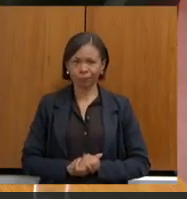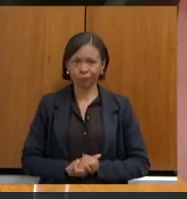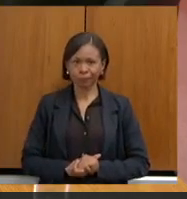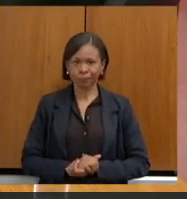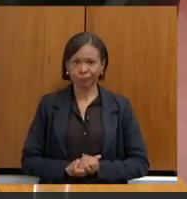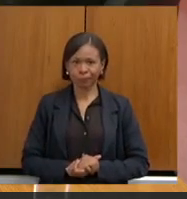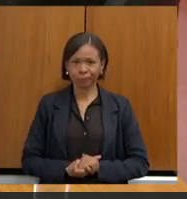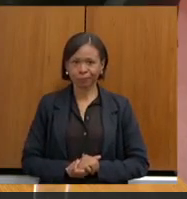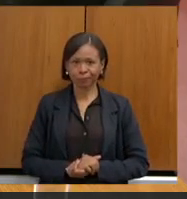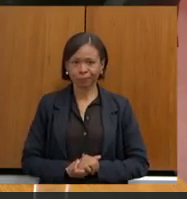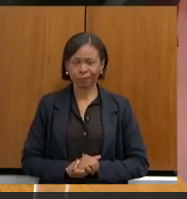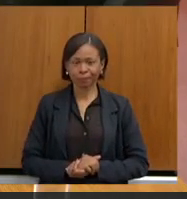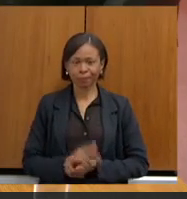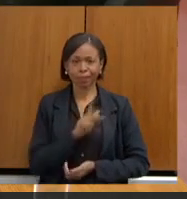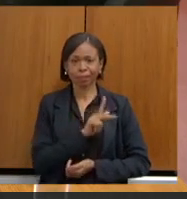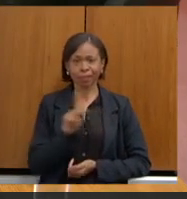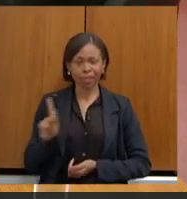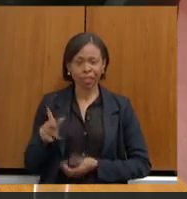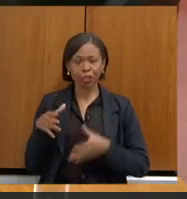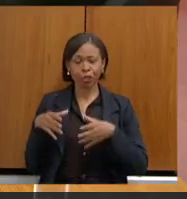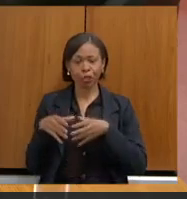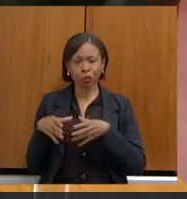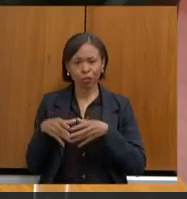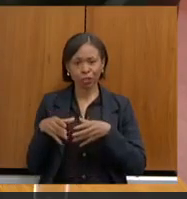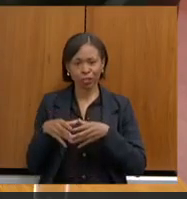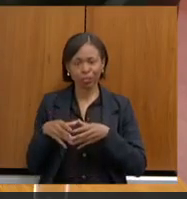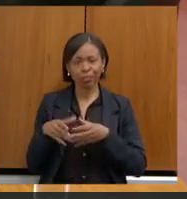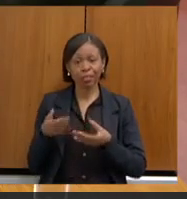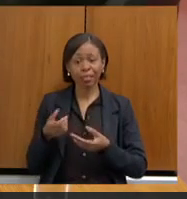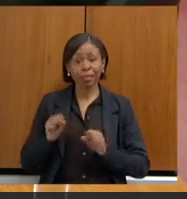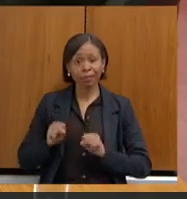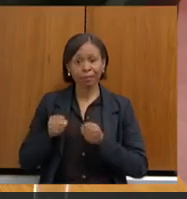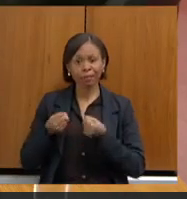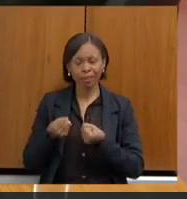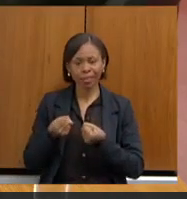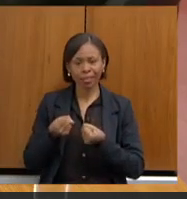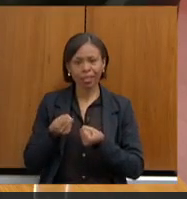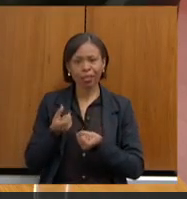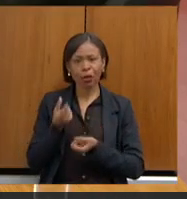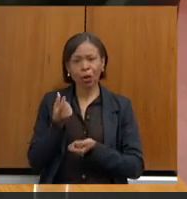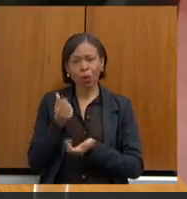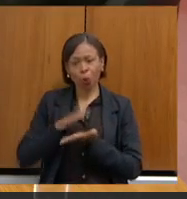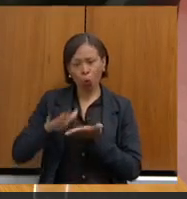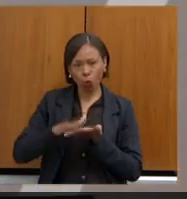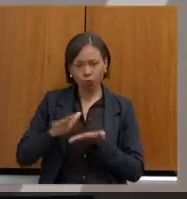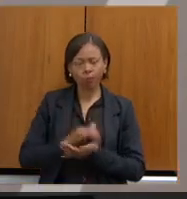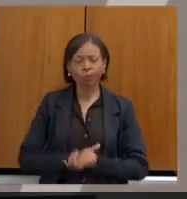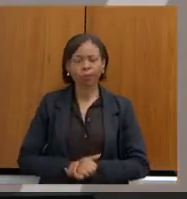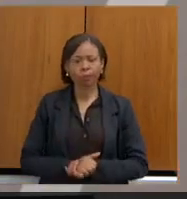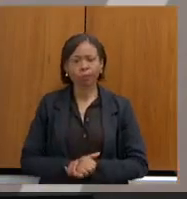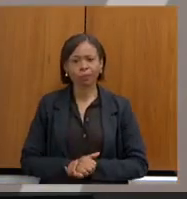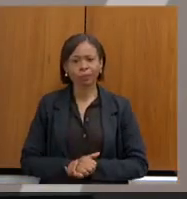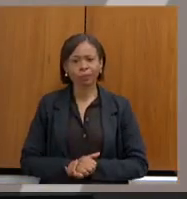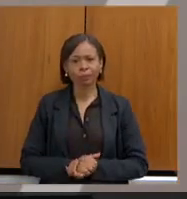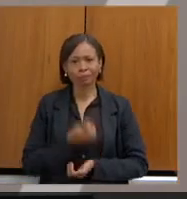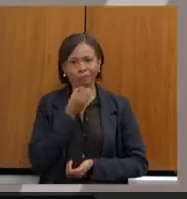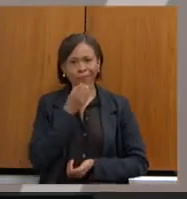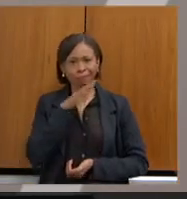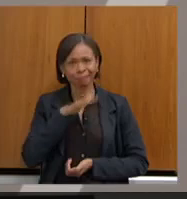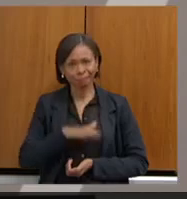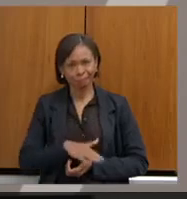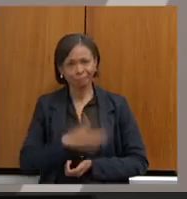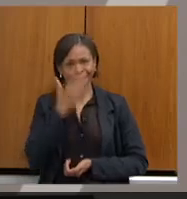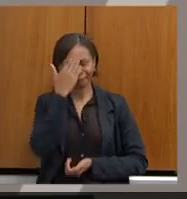presidente da Comissão de Defesa do Consumidor desta casa que tá seja muito bem-vinda Presidente obrigado a palavra